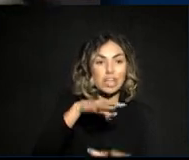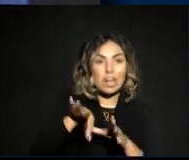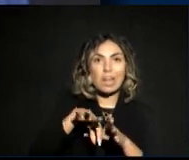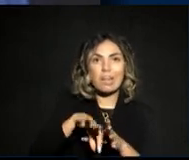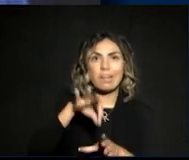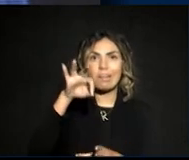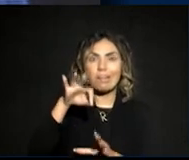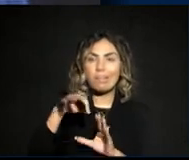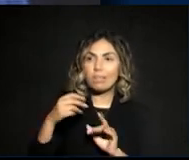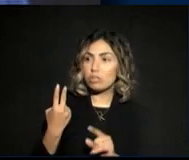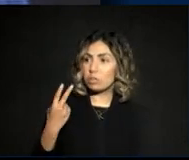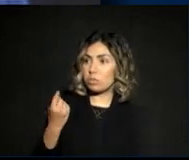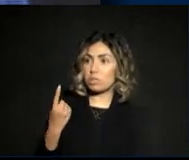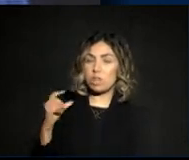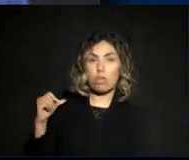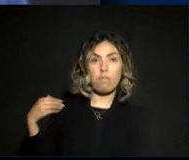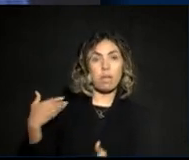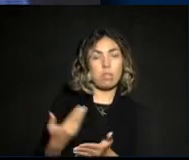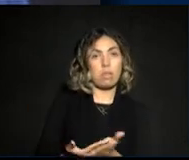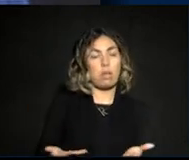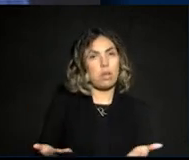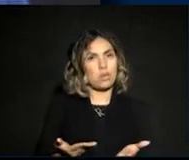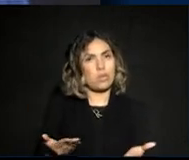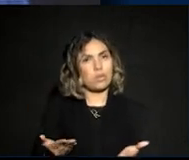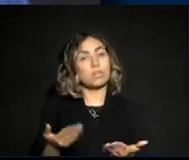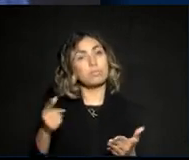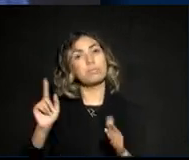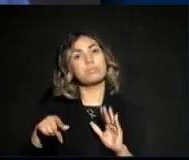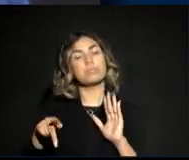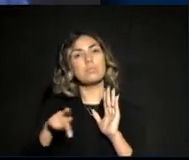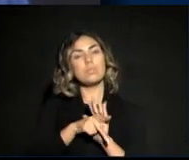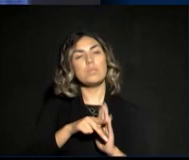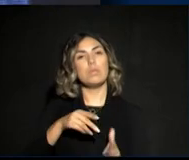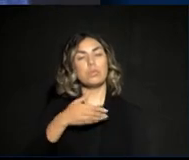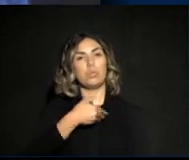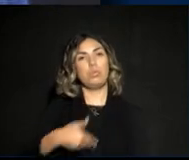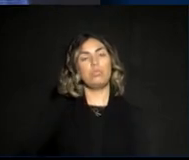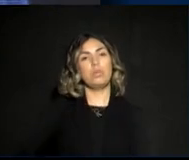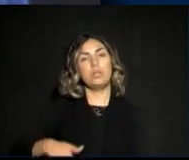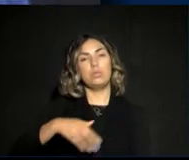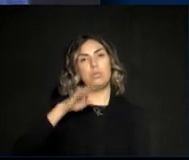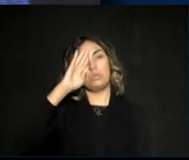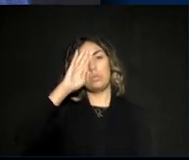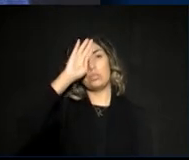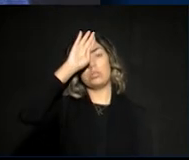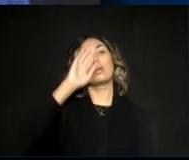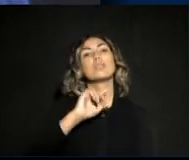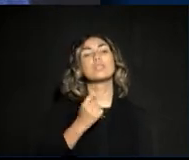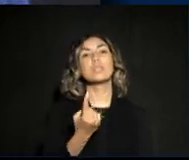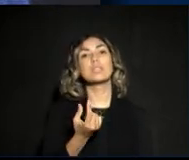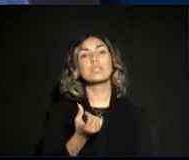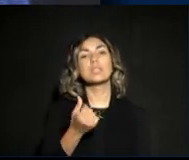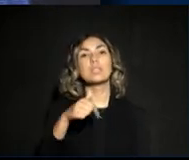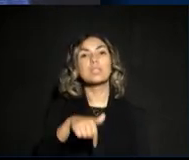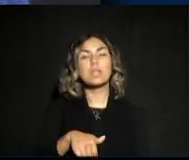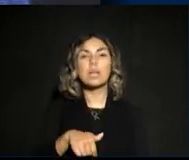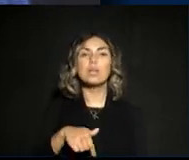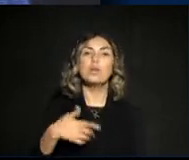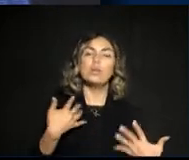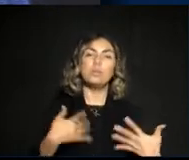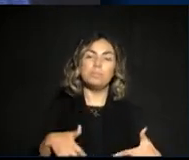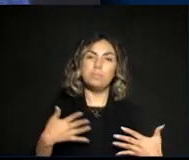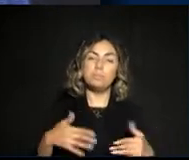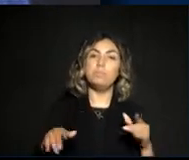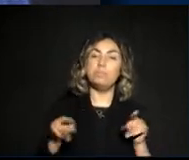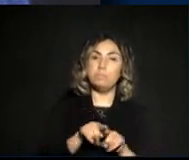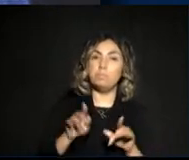realizados de 2019 para cá e seu legado do governo bolsonaro 167 leilões em estrutura e a gente já rompeu